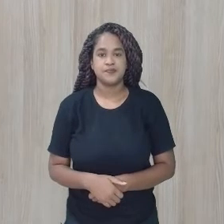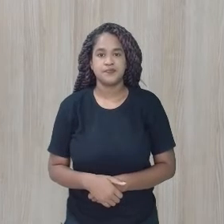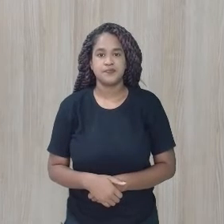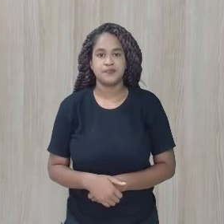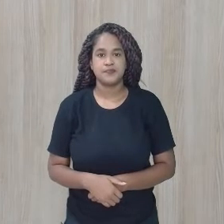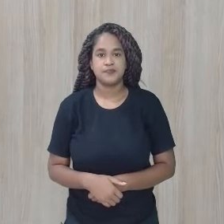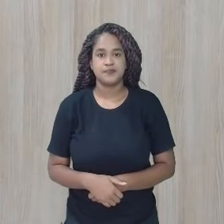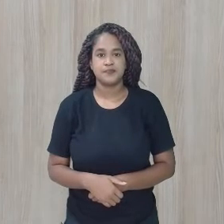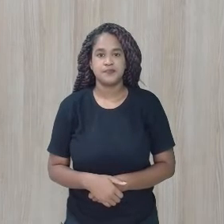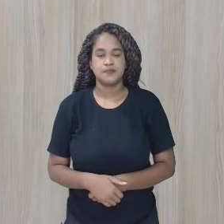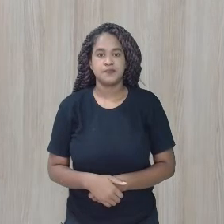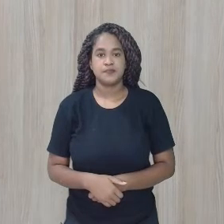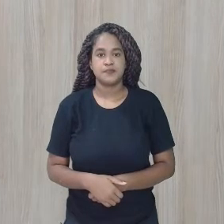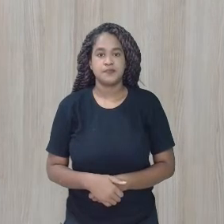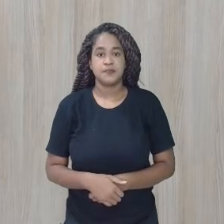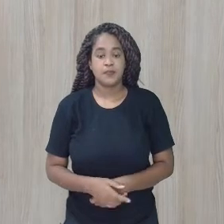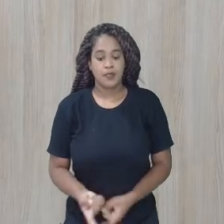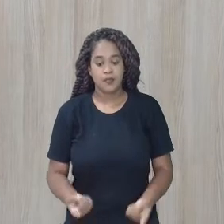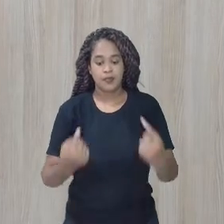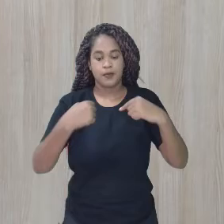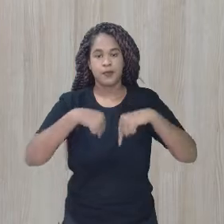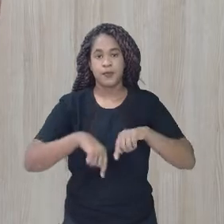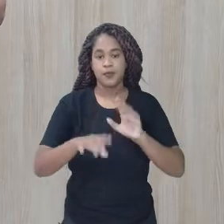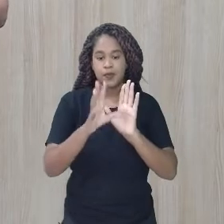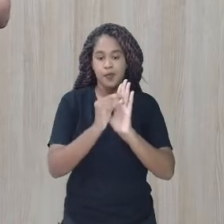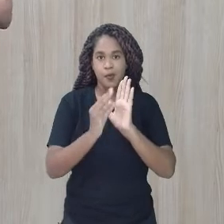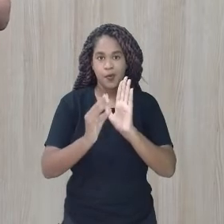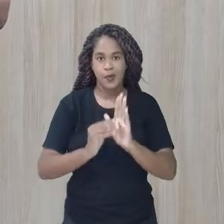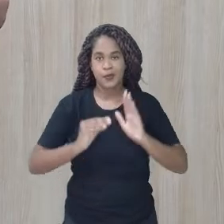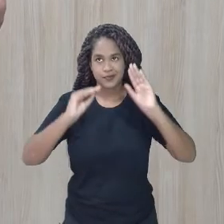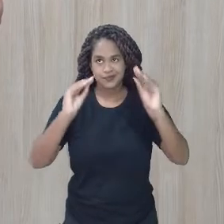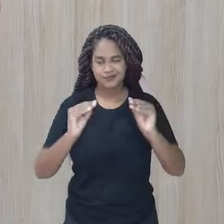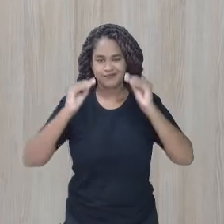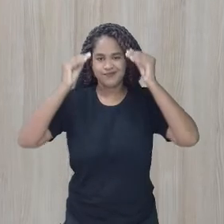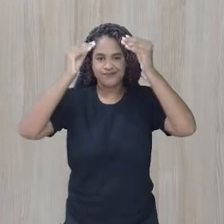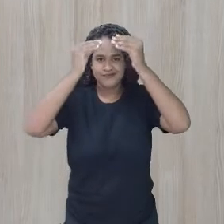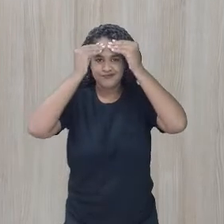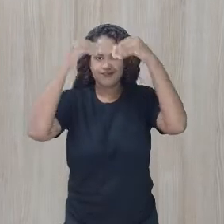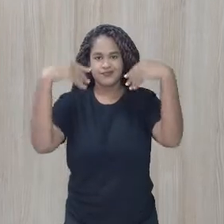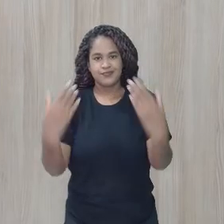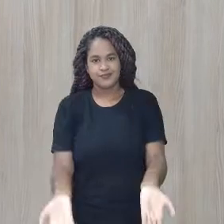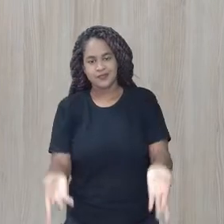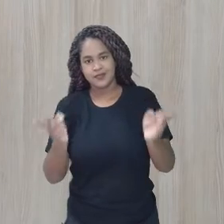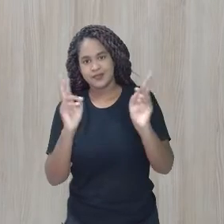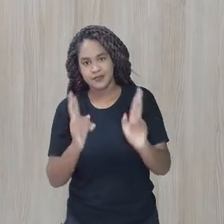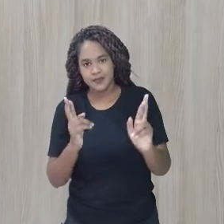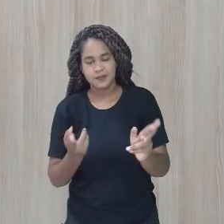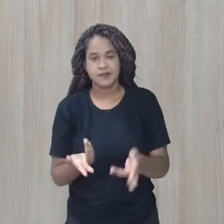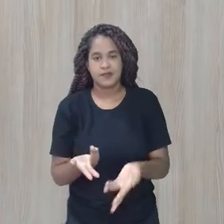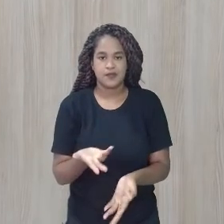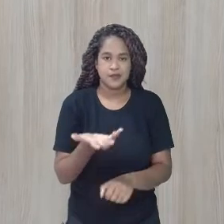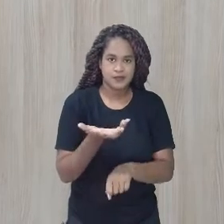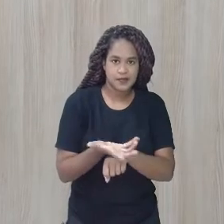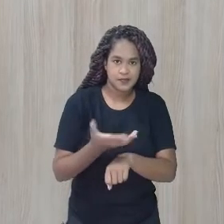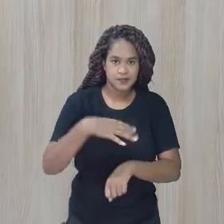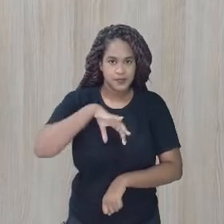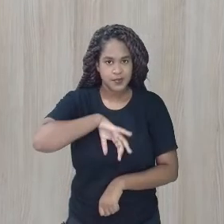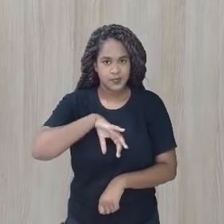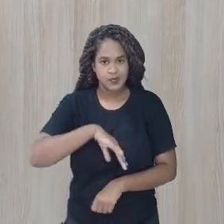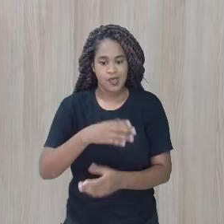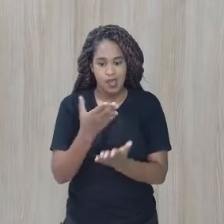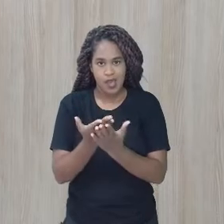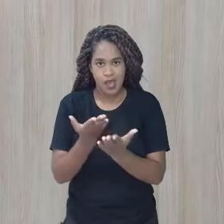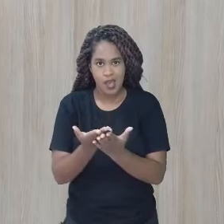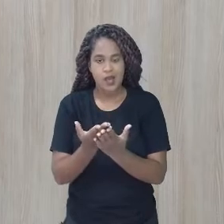não é, conteúdo na nossa mente. Então, espero que essas aulas de língua portuguesa estejam gerando algo de